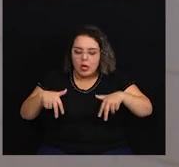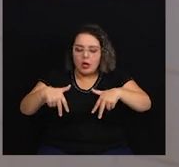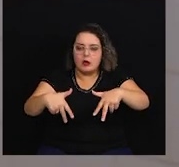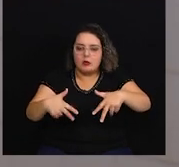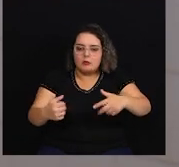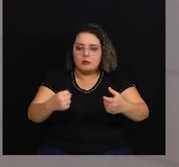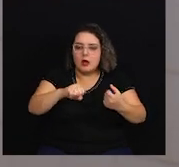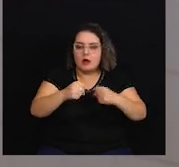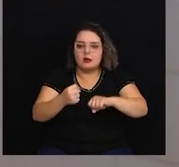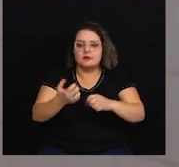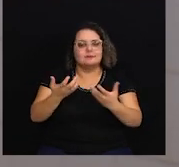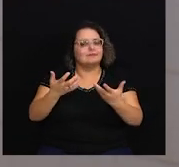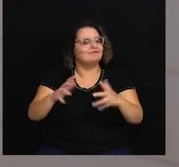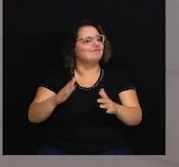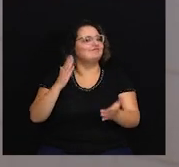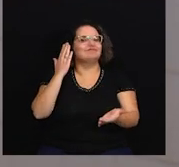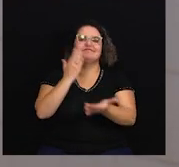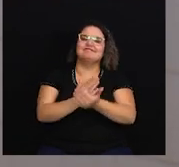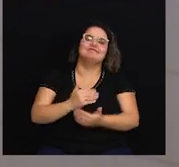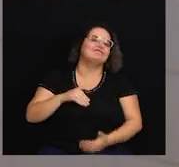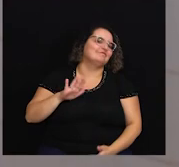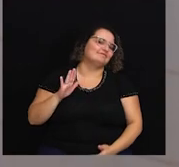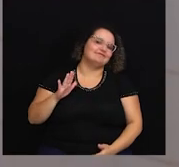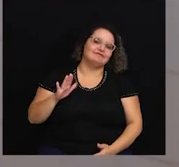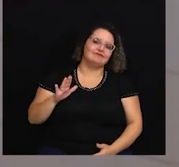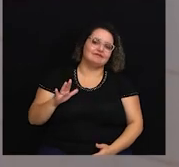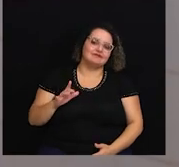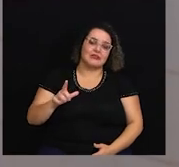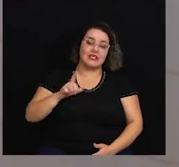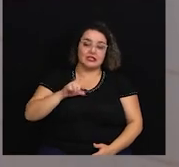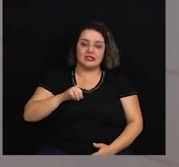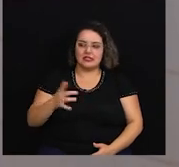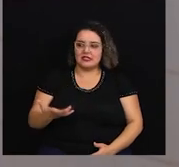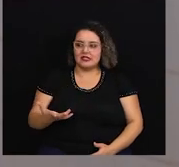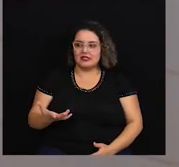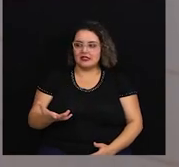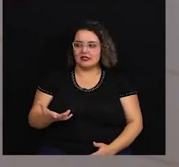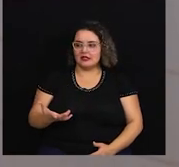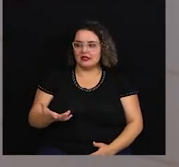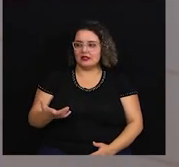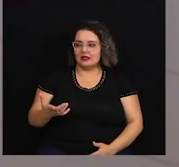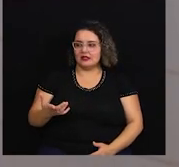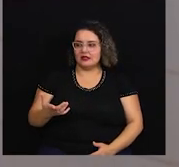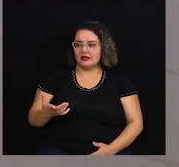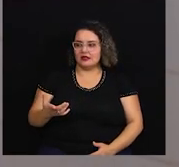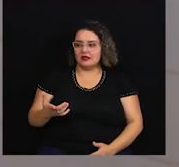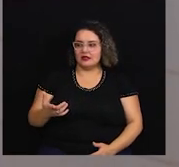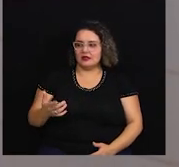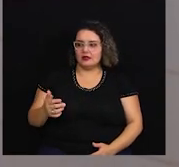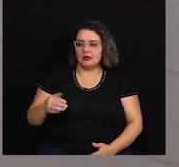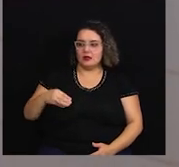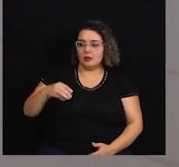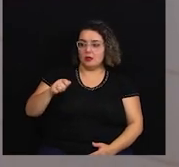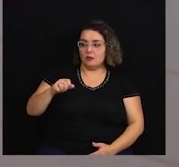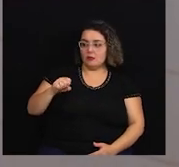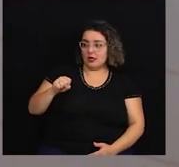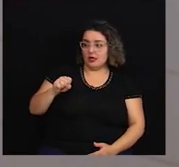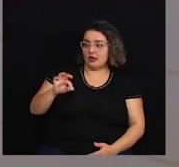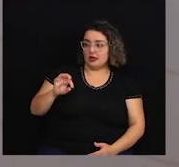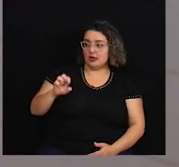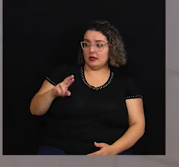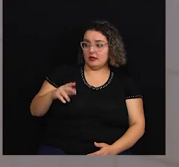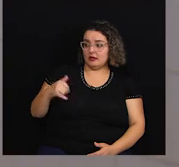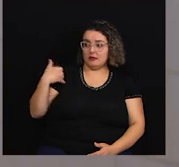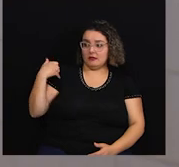você não quer mais parar ele tem isso sabia que eu tenho esqueçam de por uns massas então eu tenho